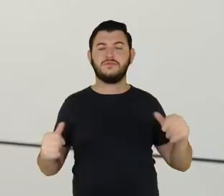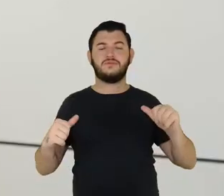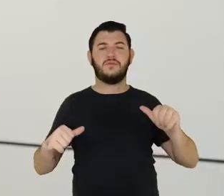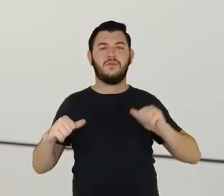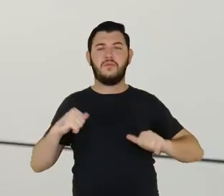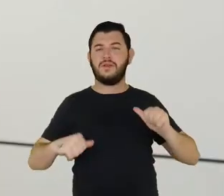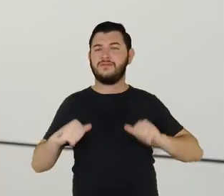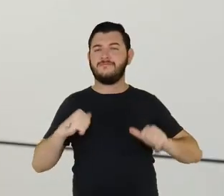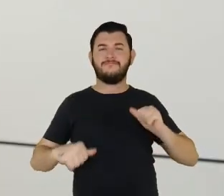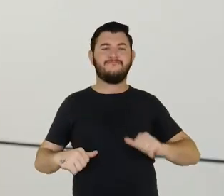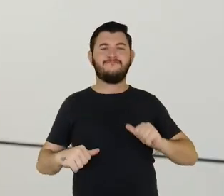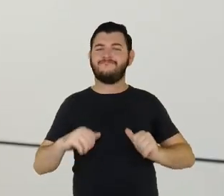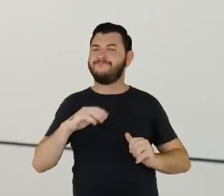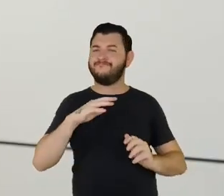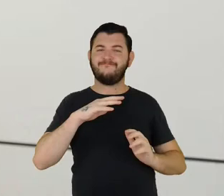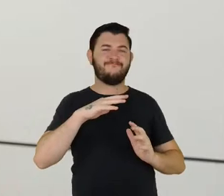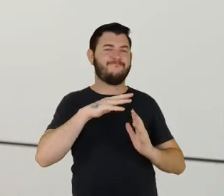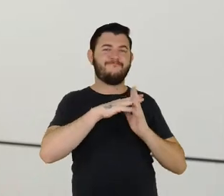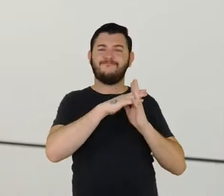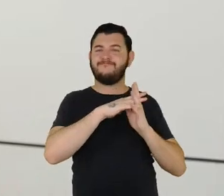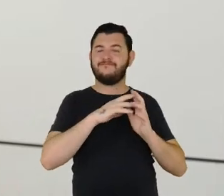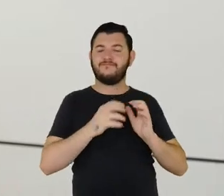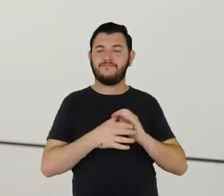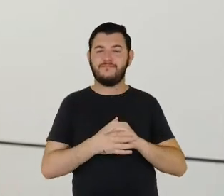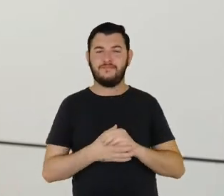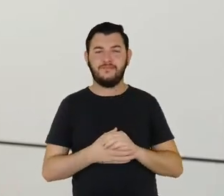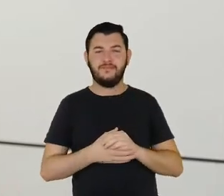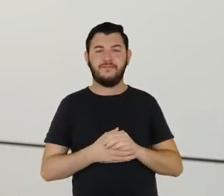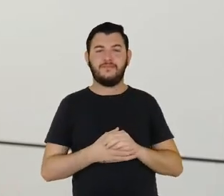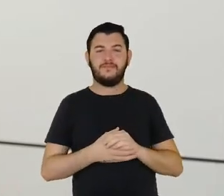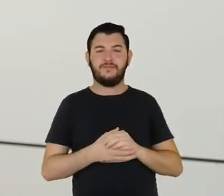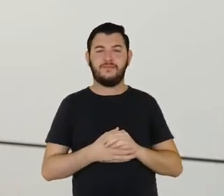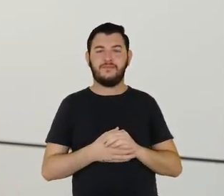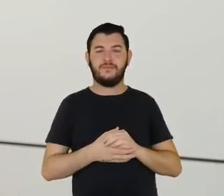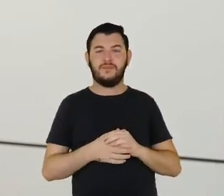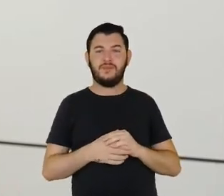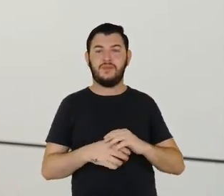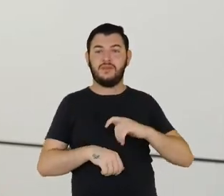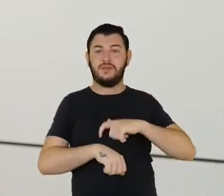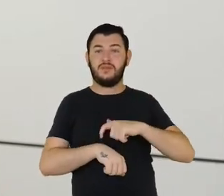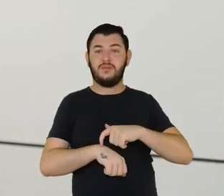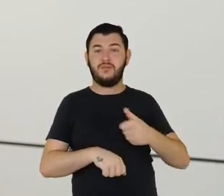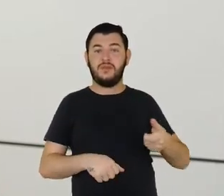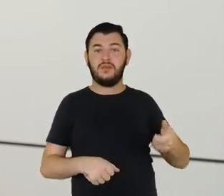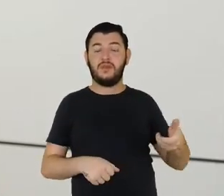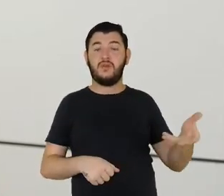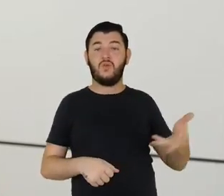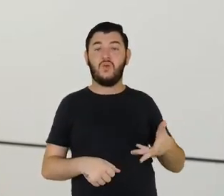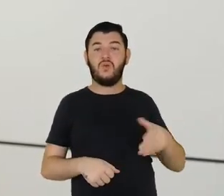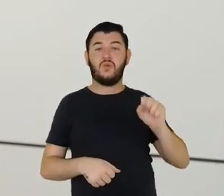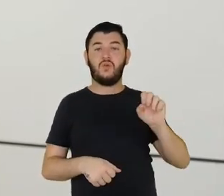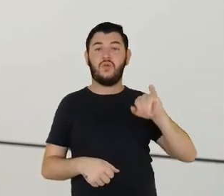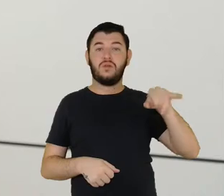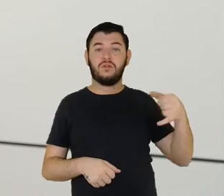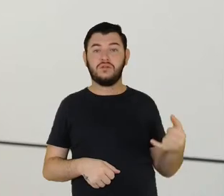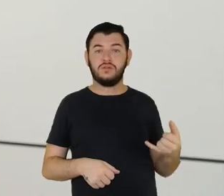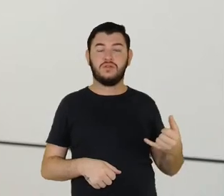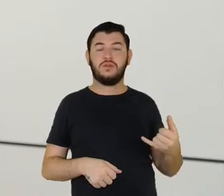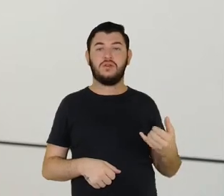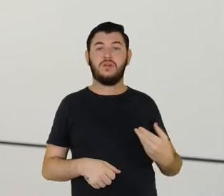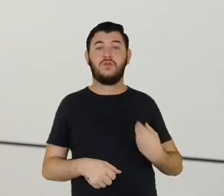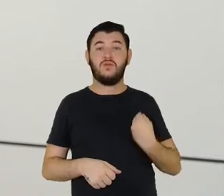reviver nesse momento de 8 de janeiro, que a gente reviveu